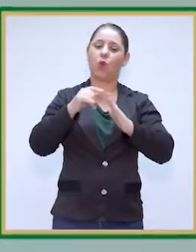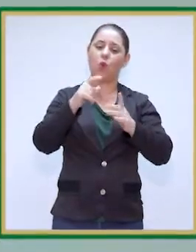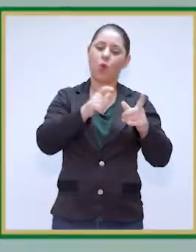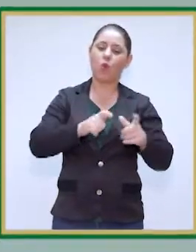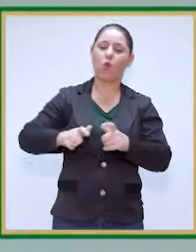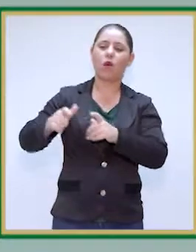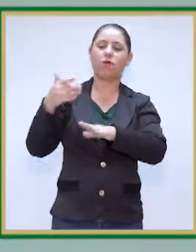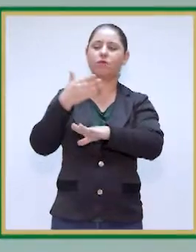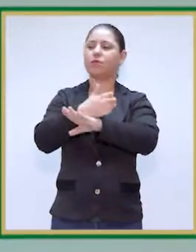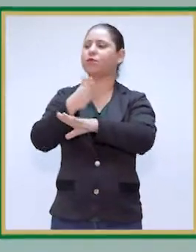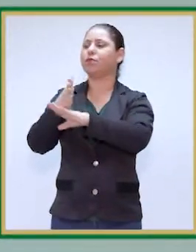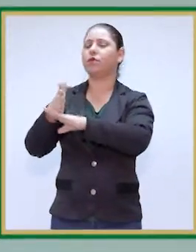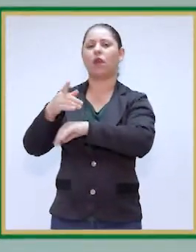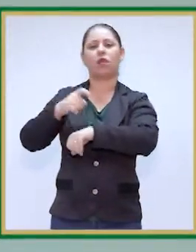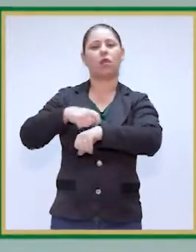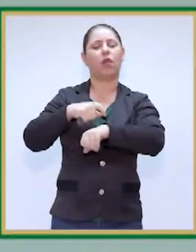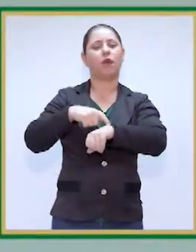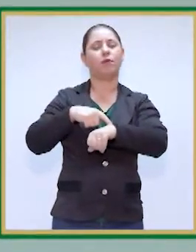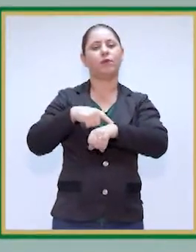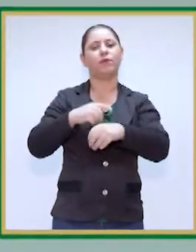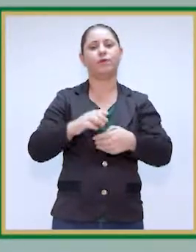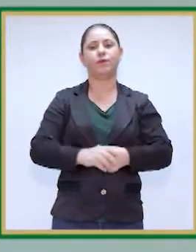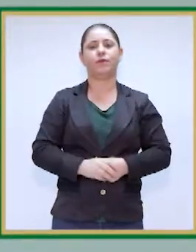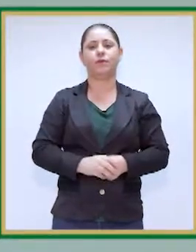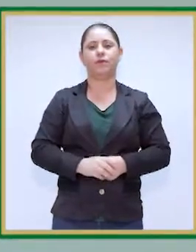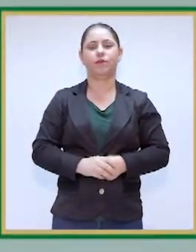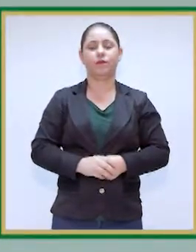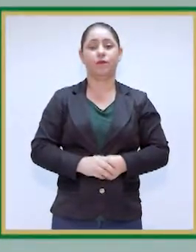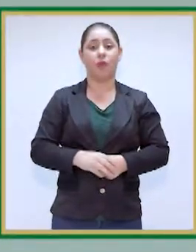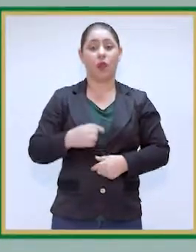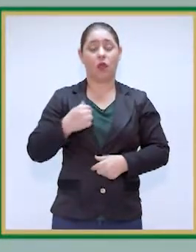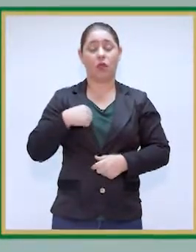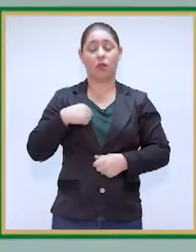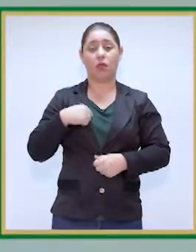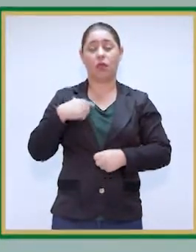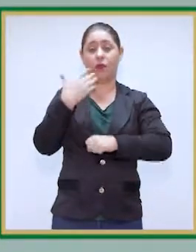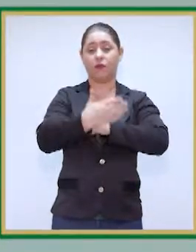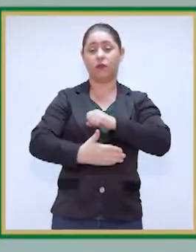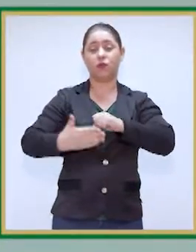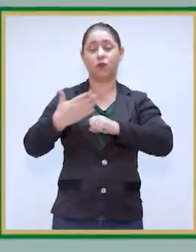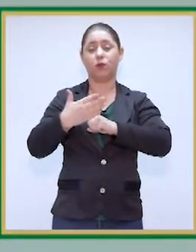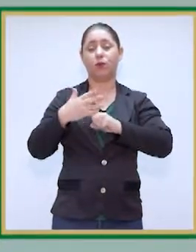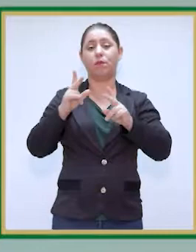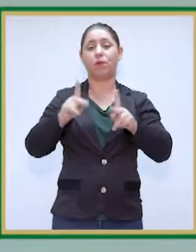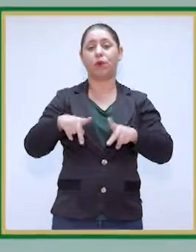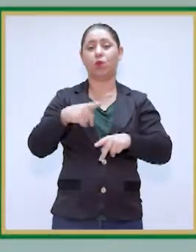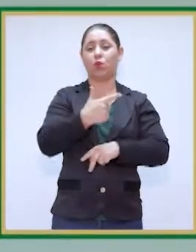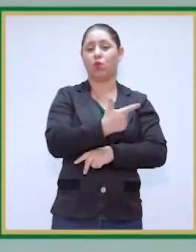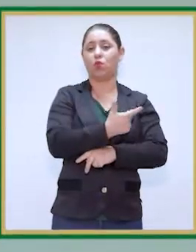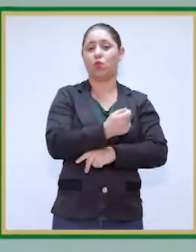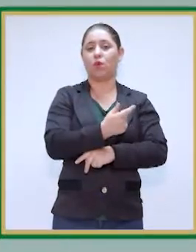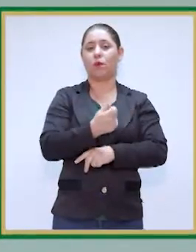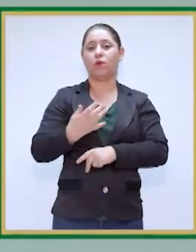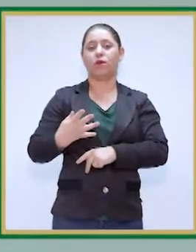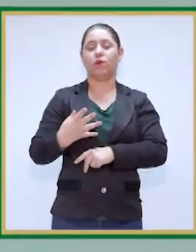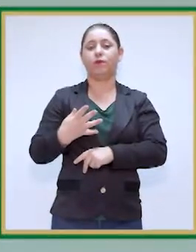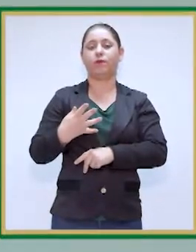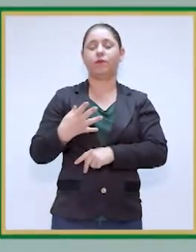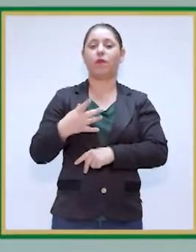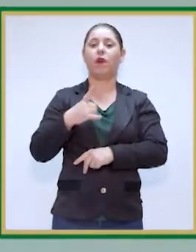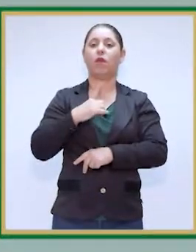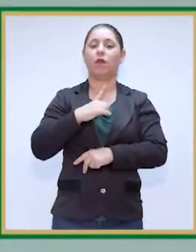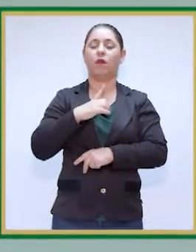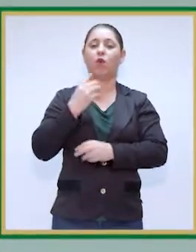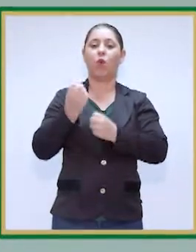instituição. Então, eu sou defensor público desde 2004, passei como substituto pela comarca de